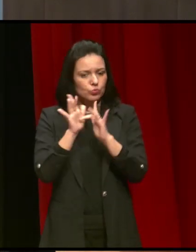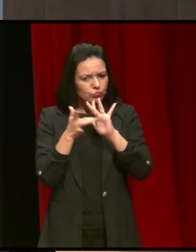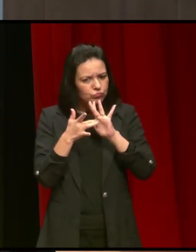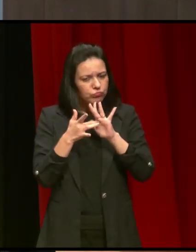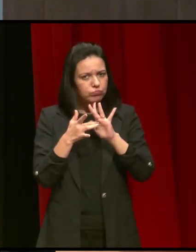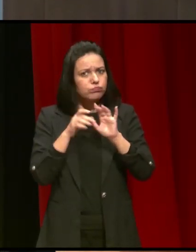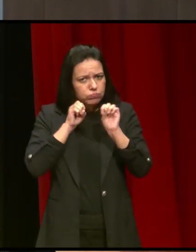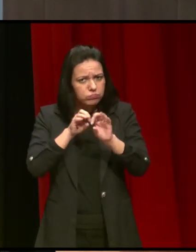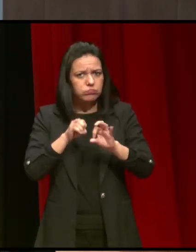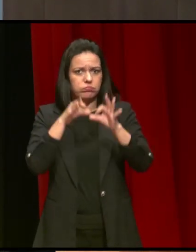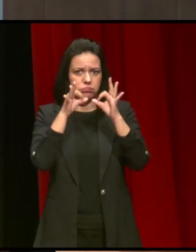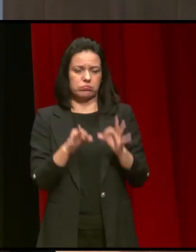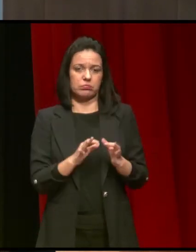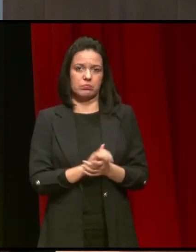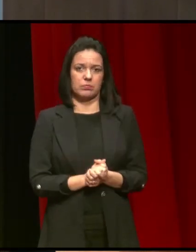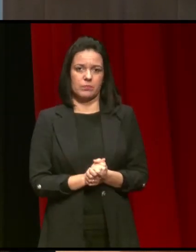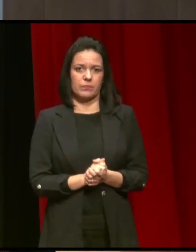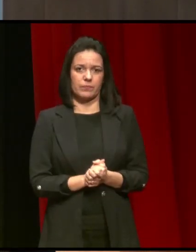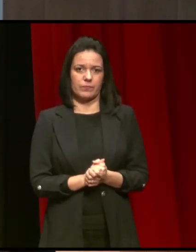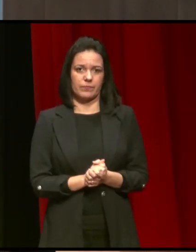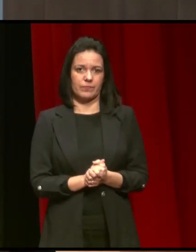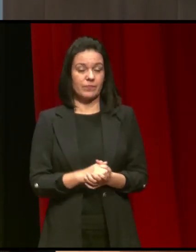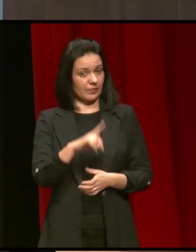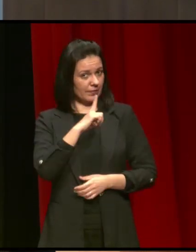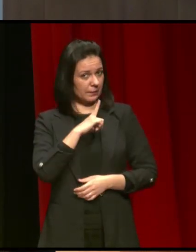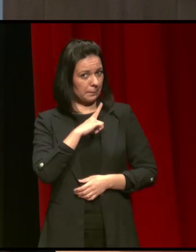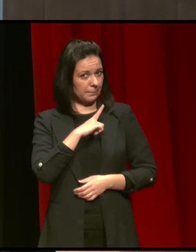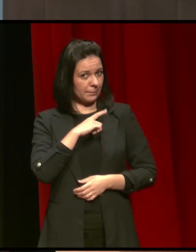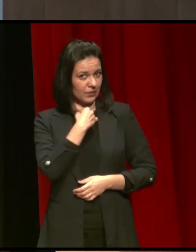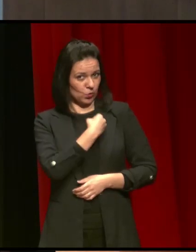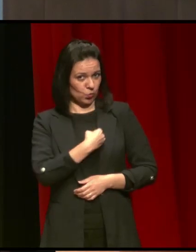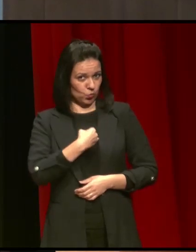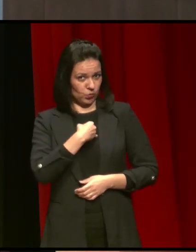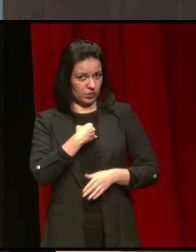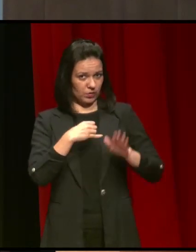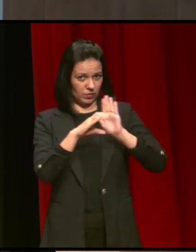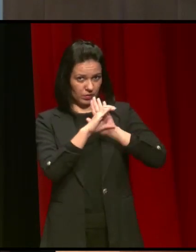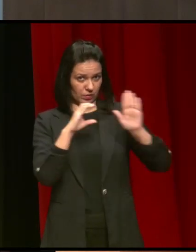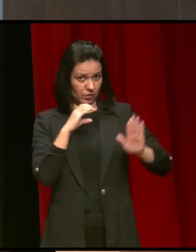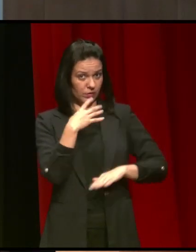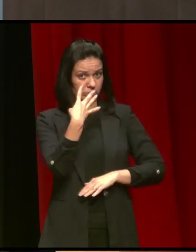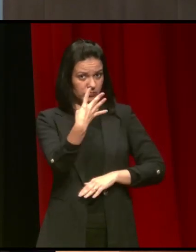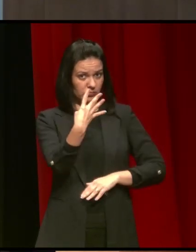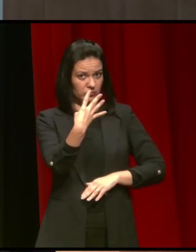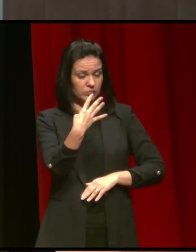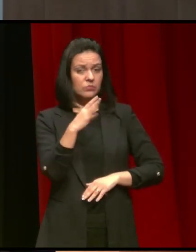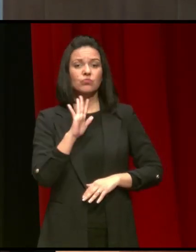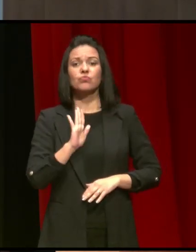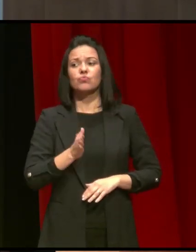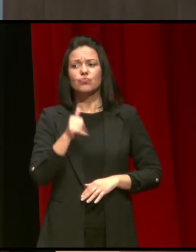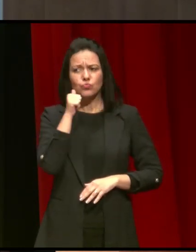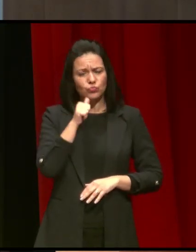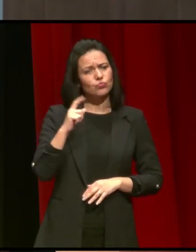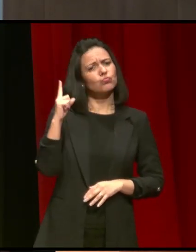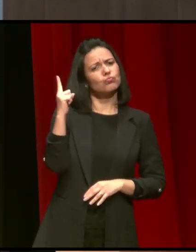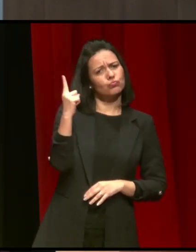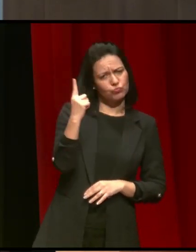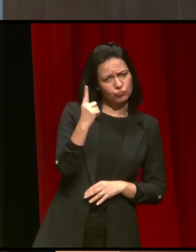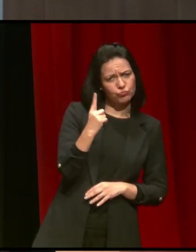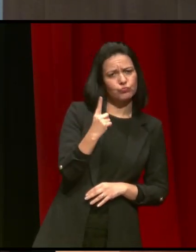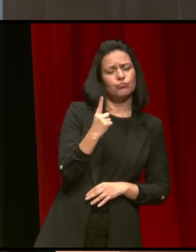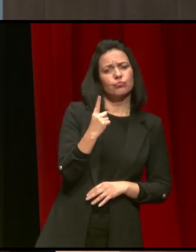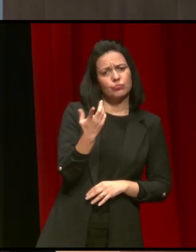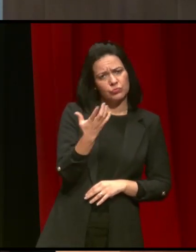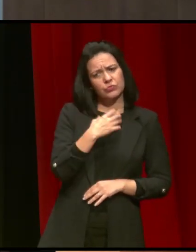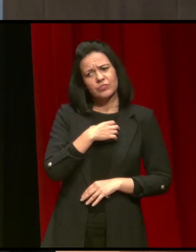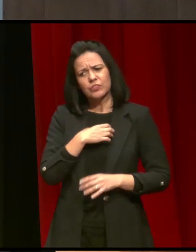mulher no poço de Jacó? João 4. Ele foi super querido com a mulher, né? Você podia me dar água para beber? Lógico, Jesus, né?